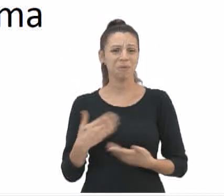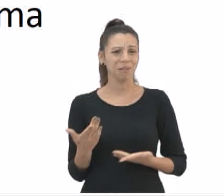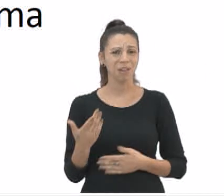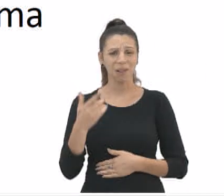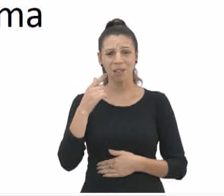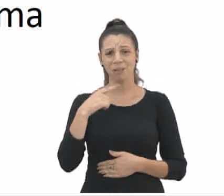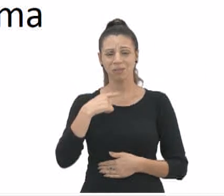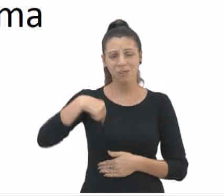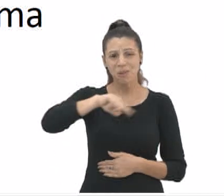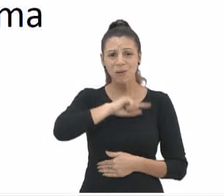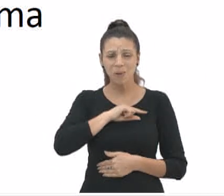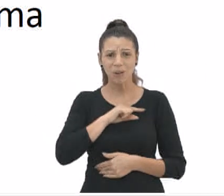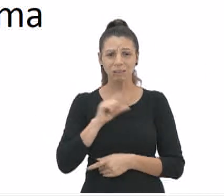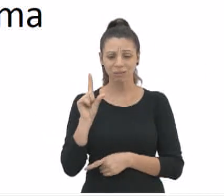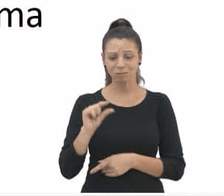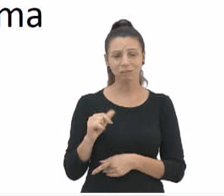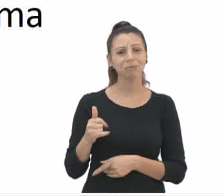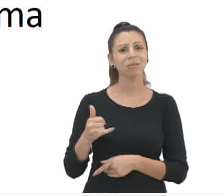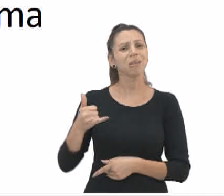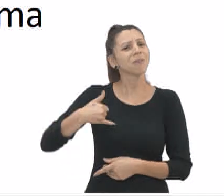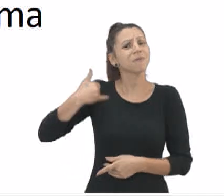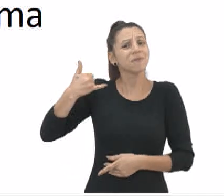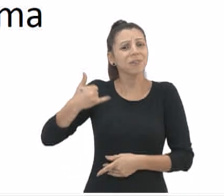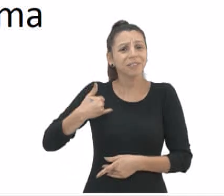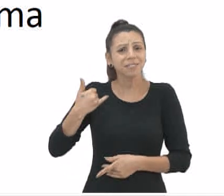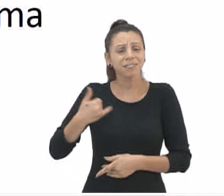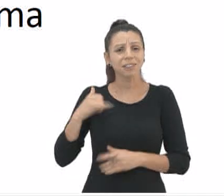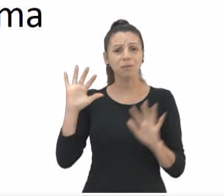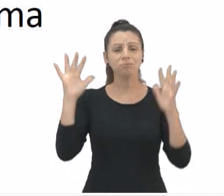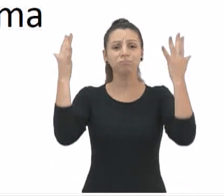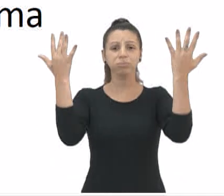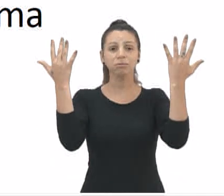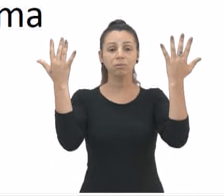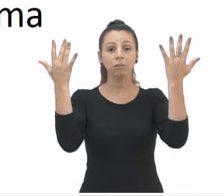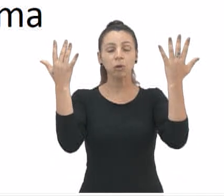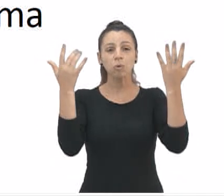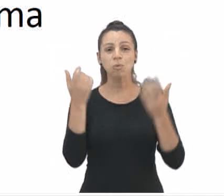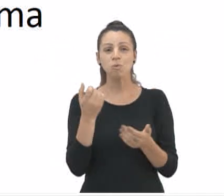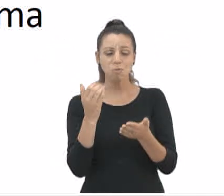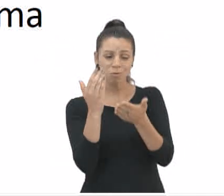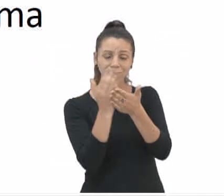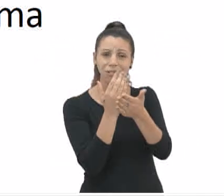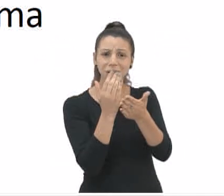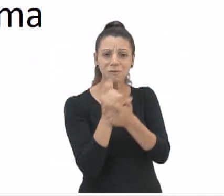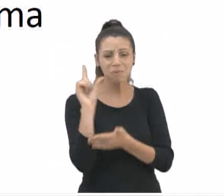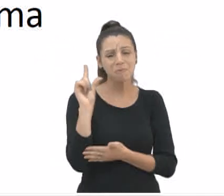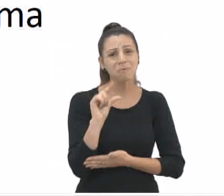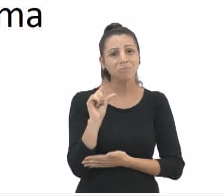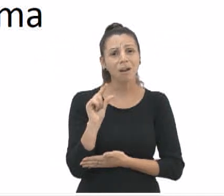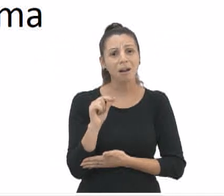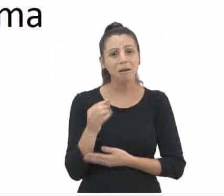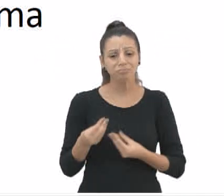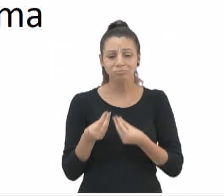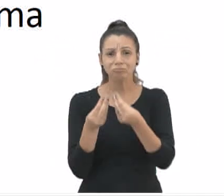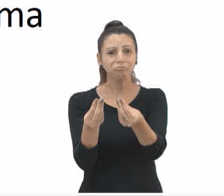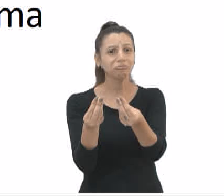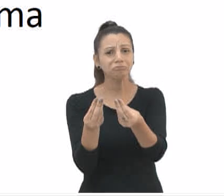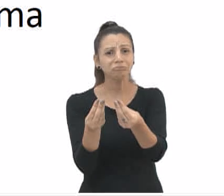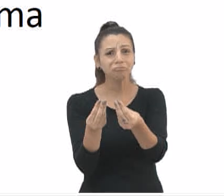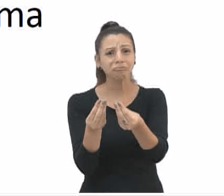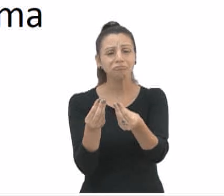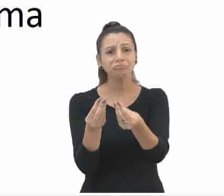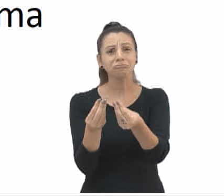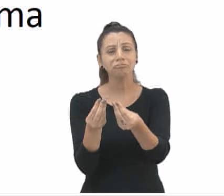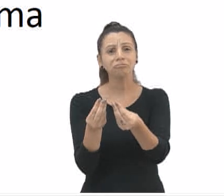ainda. Até para aniversário, em vez de pelo menos um livrinho barato, ela nos entregava